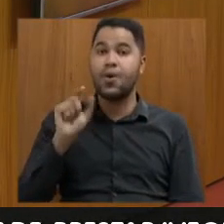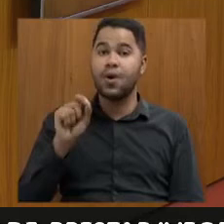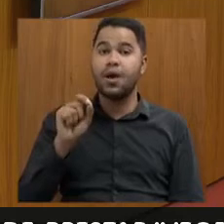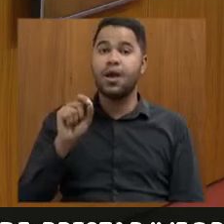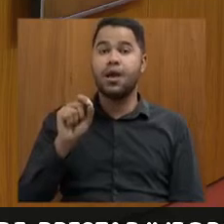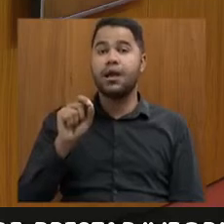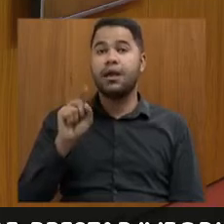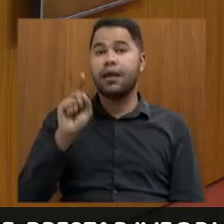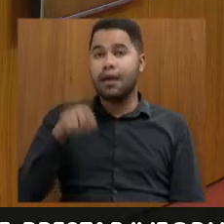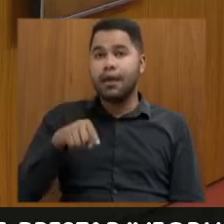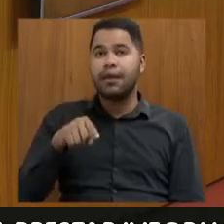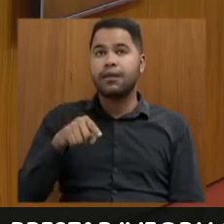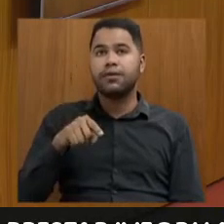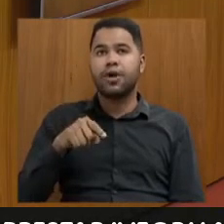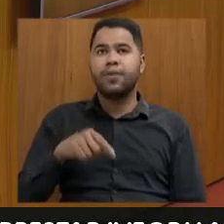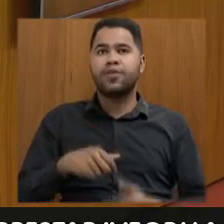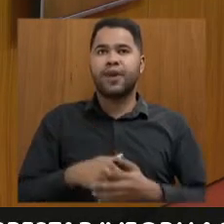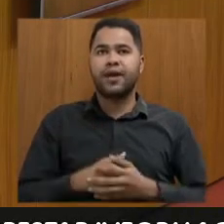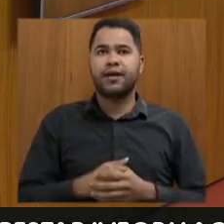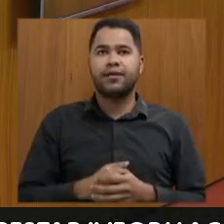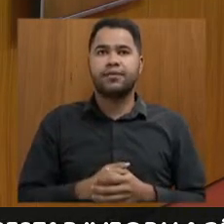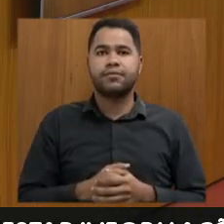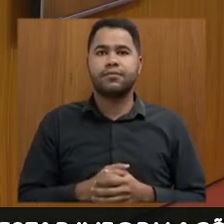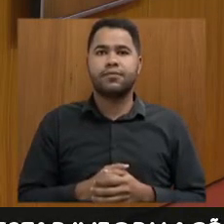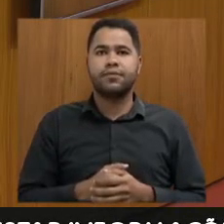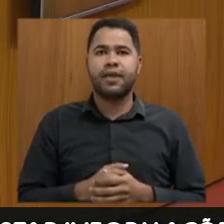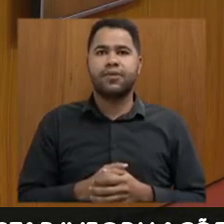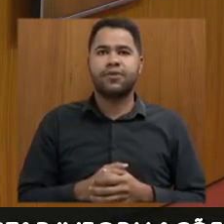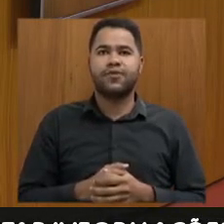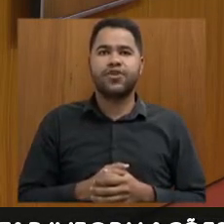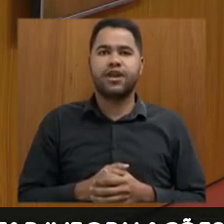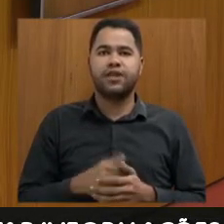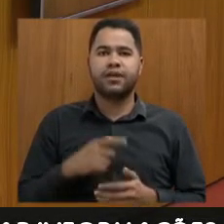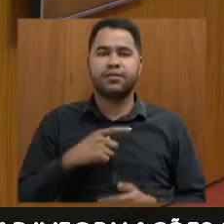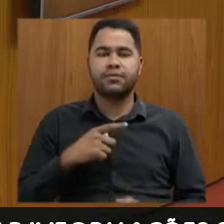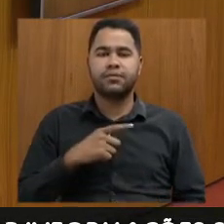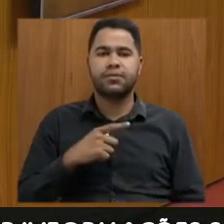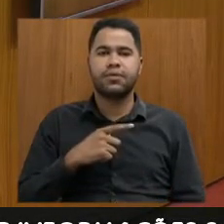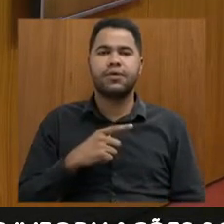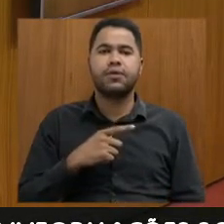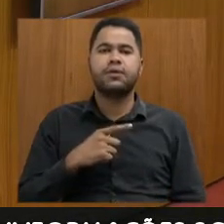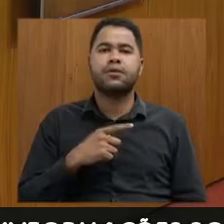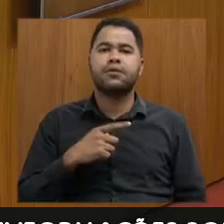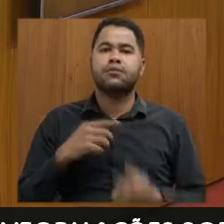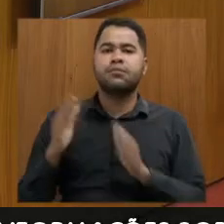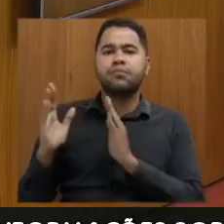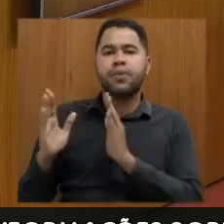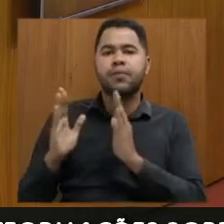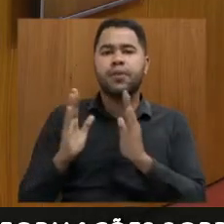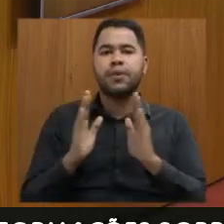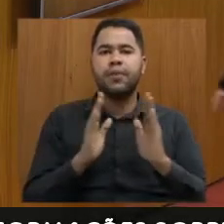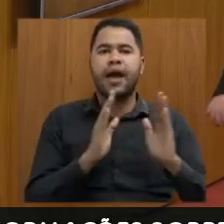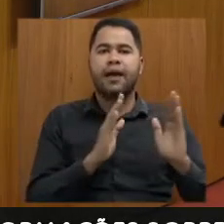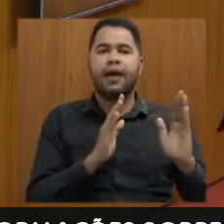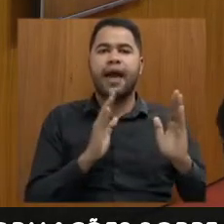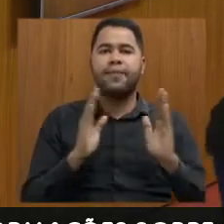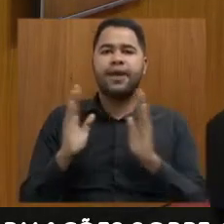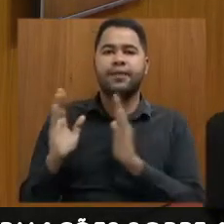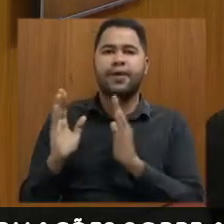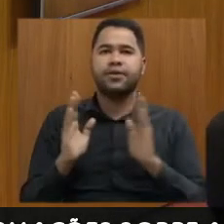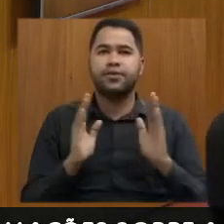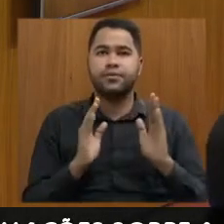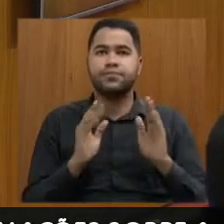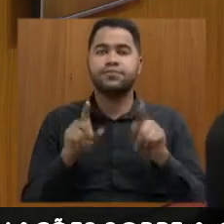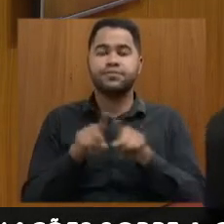se esse esse contratar em andamento a secretaria tem acompanhado vários passo e a gente tem expectativa de